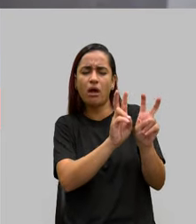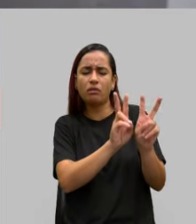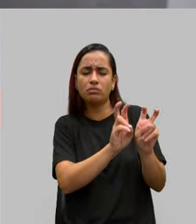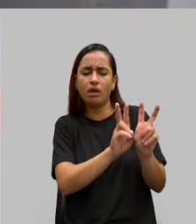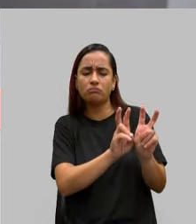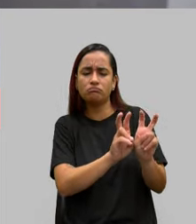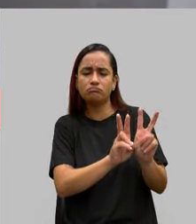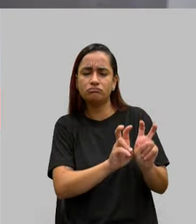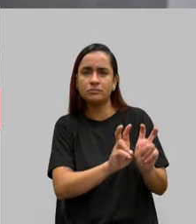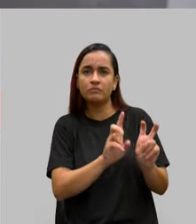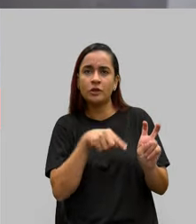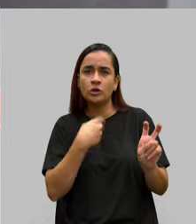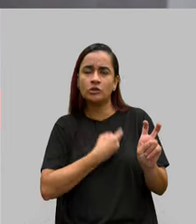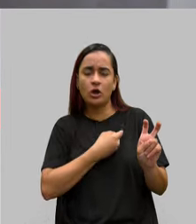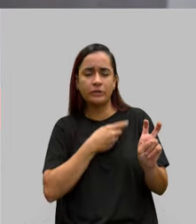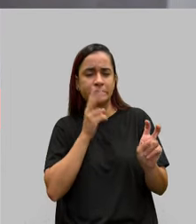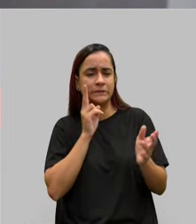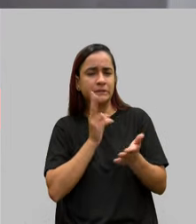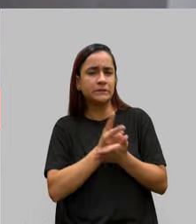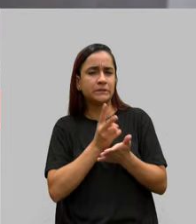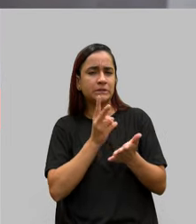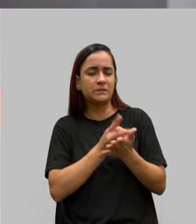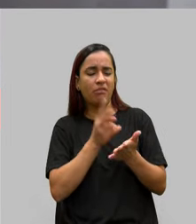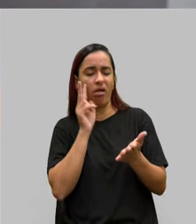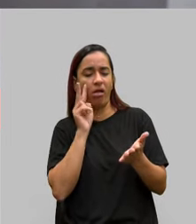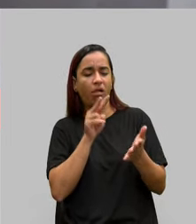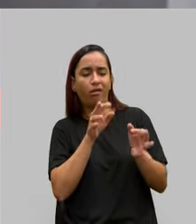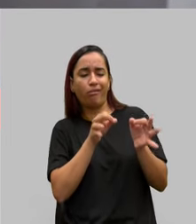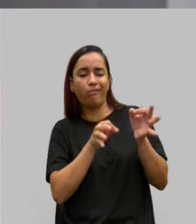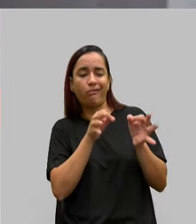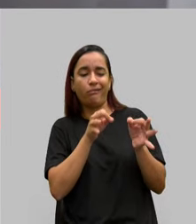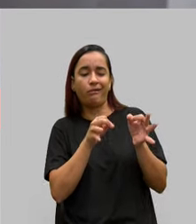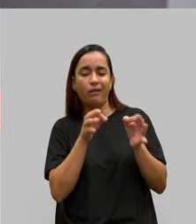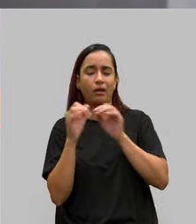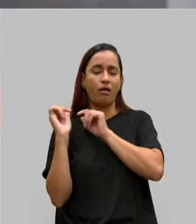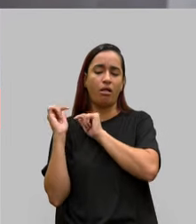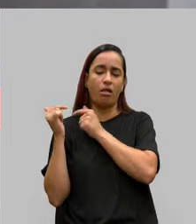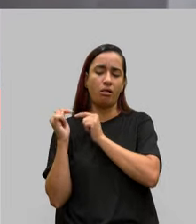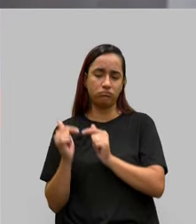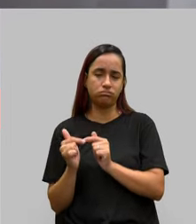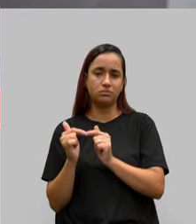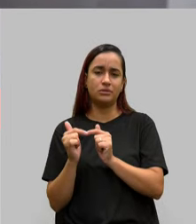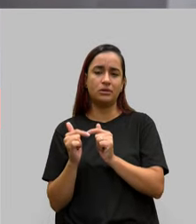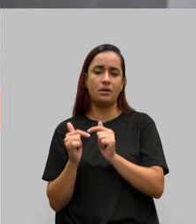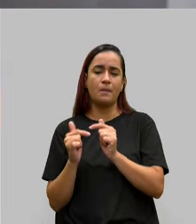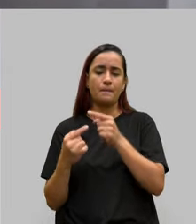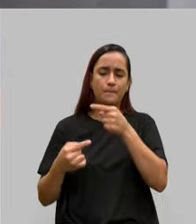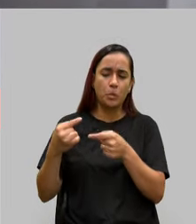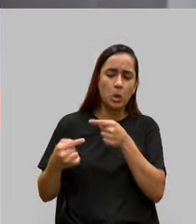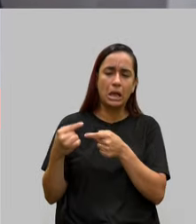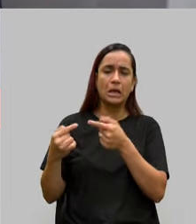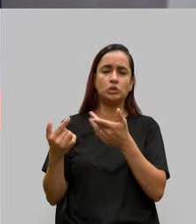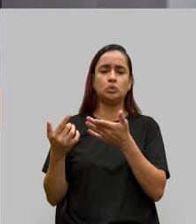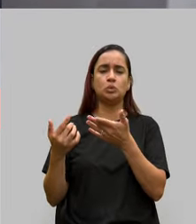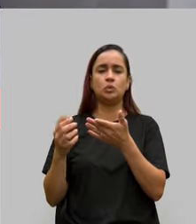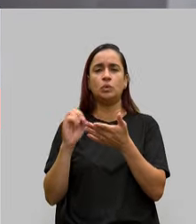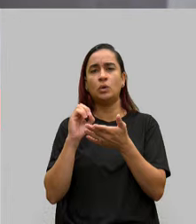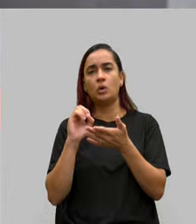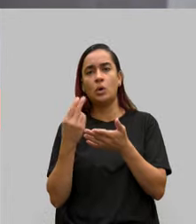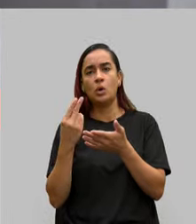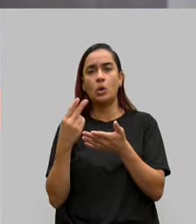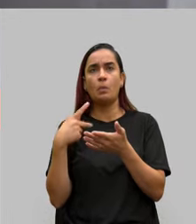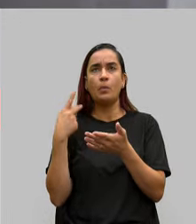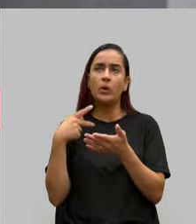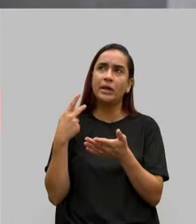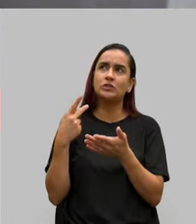eh viés Idealista viés eh político viés